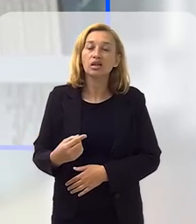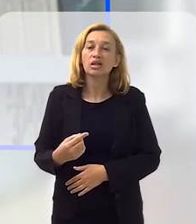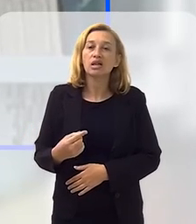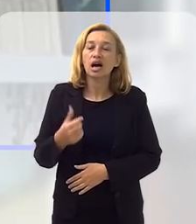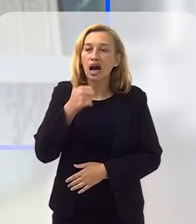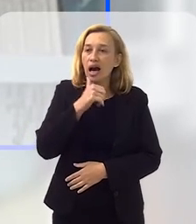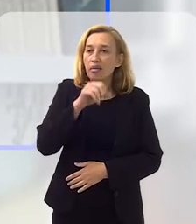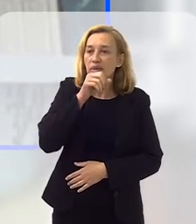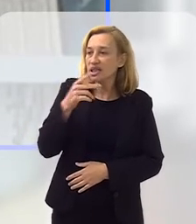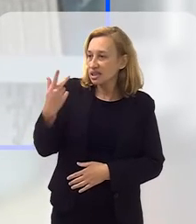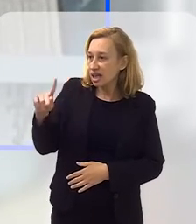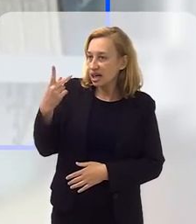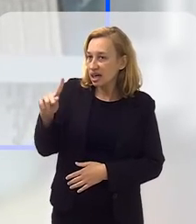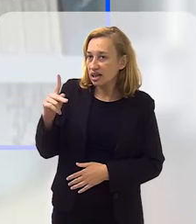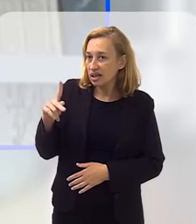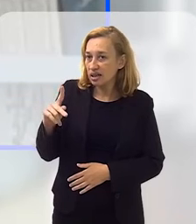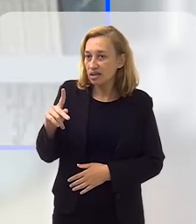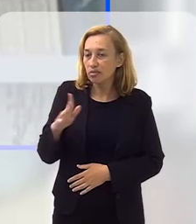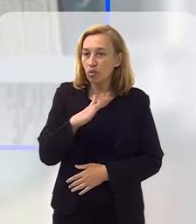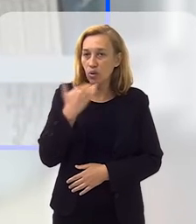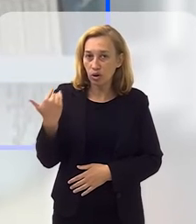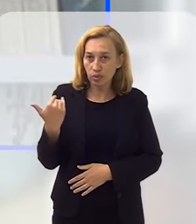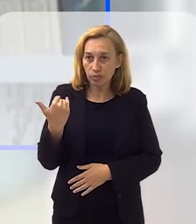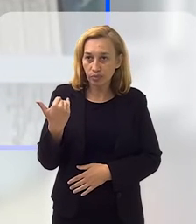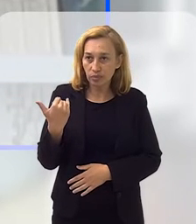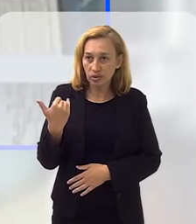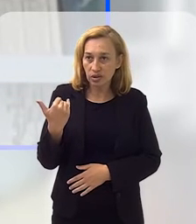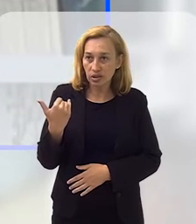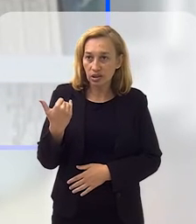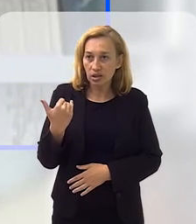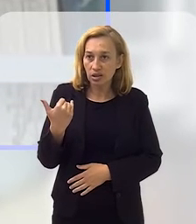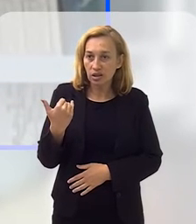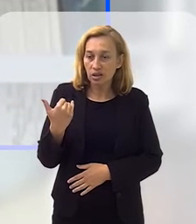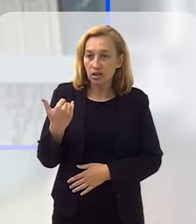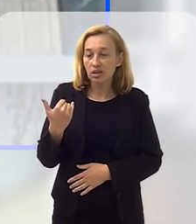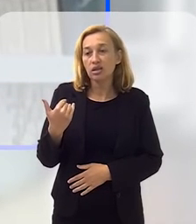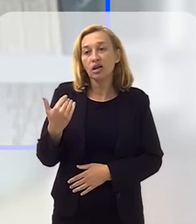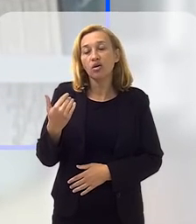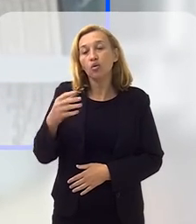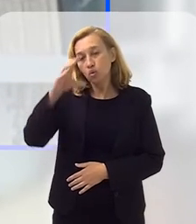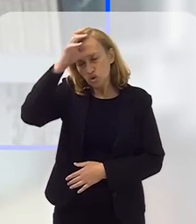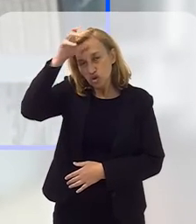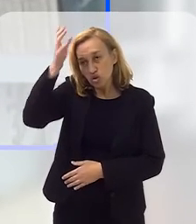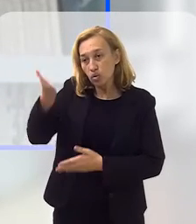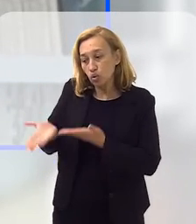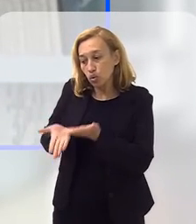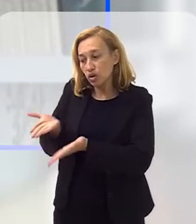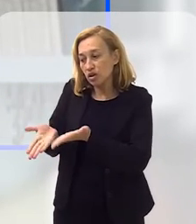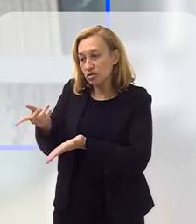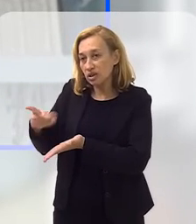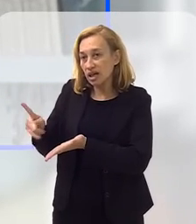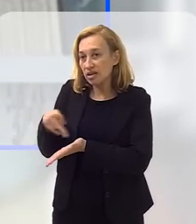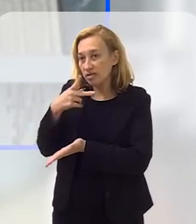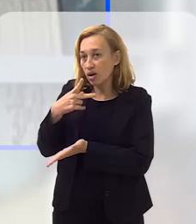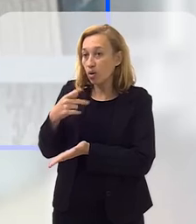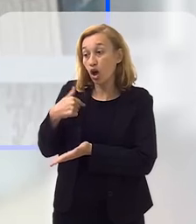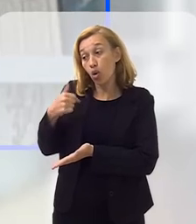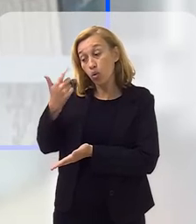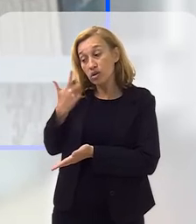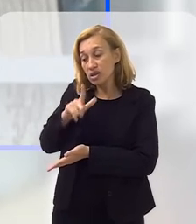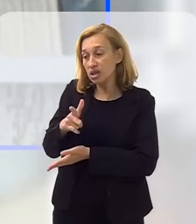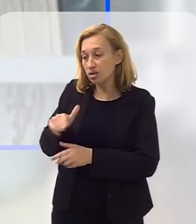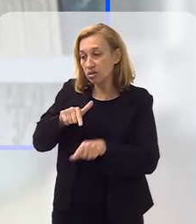pouquinho depois, a mãe dela, Emerentina, acaba morrendo. Então, ela fica ali sob os cuidados do tio, e o tio dela diz: